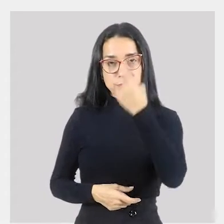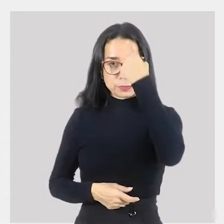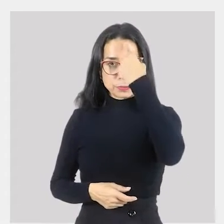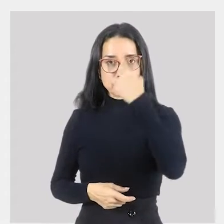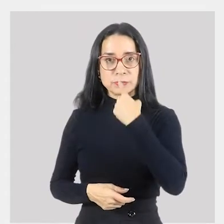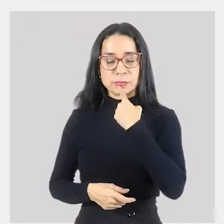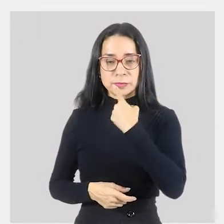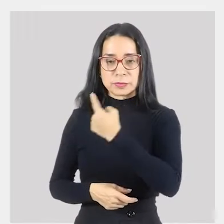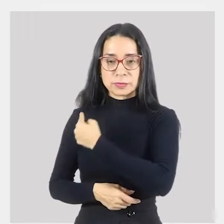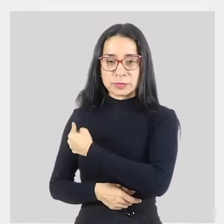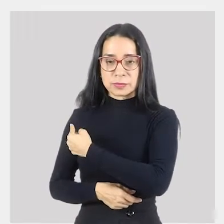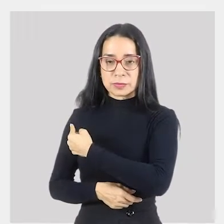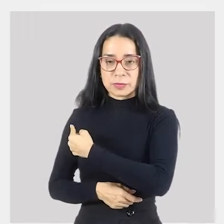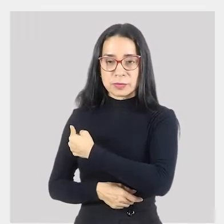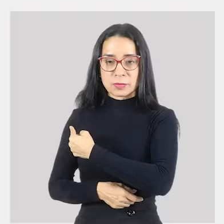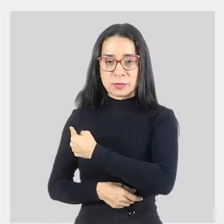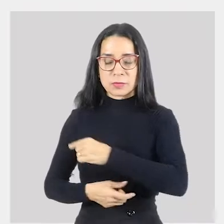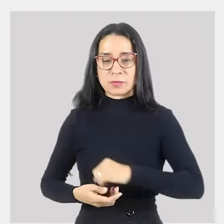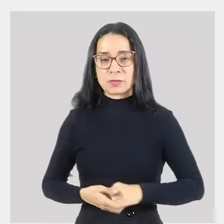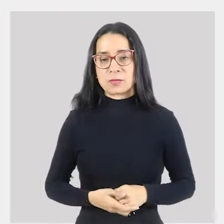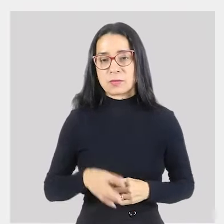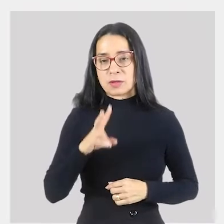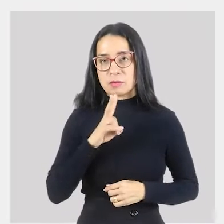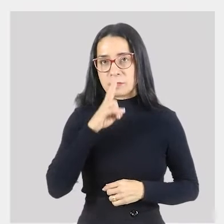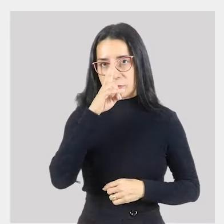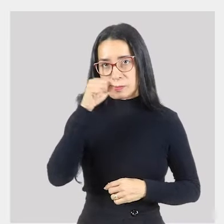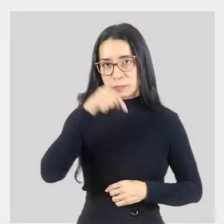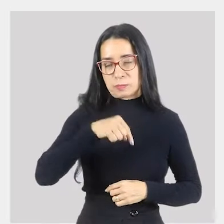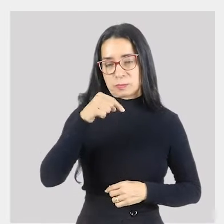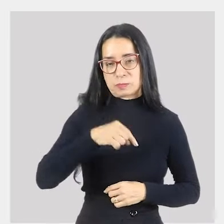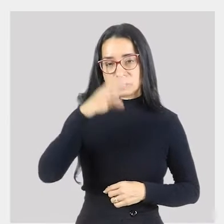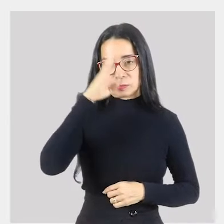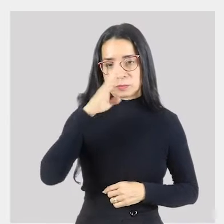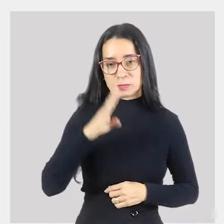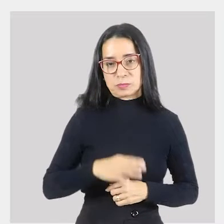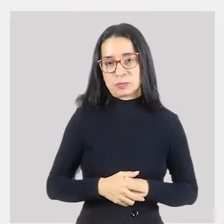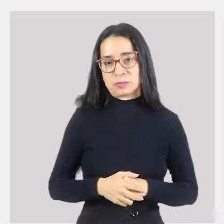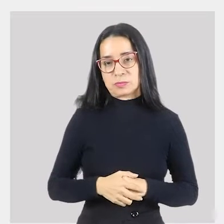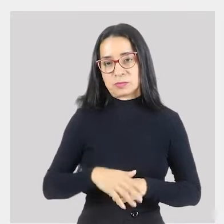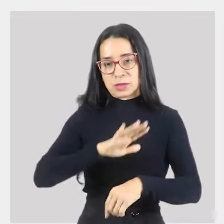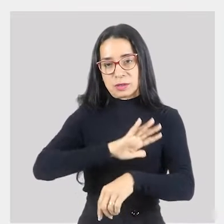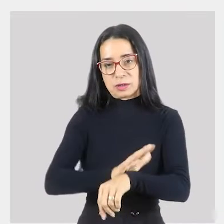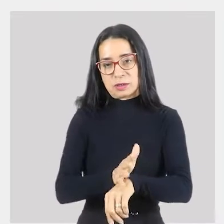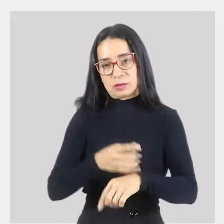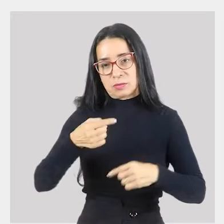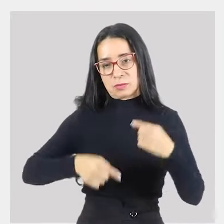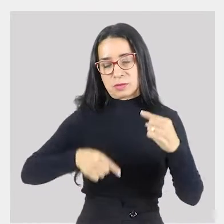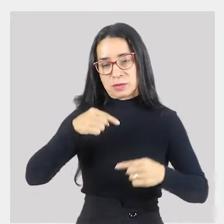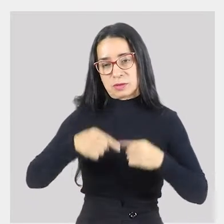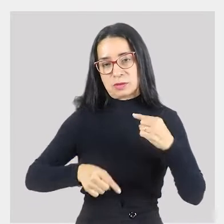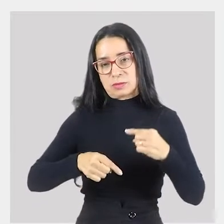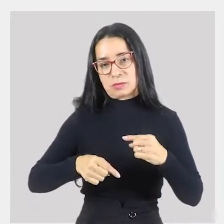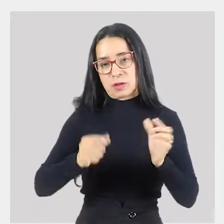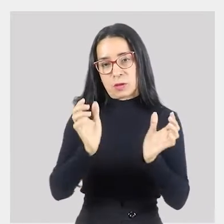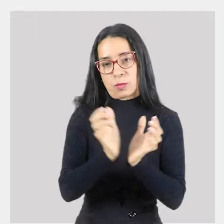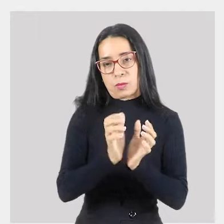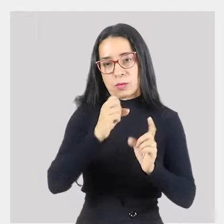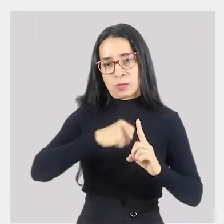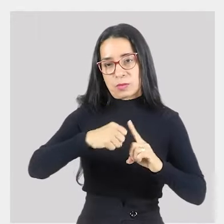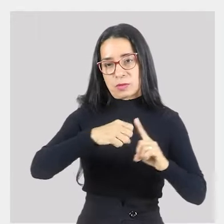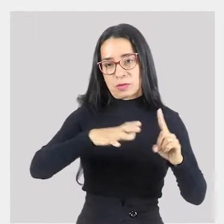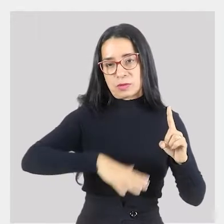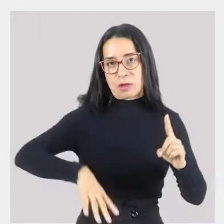negativas. Olha só como isso aqui é forte no Brasil, né? Olha o racismo. Política, classe